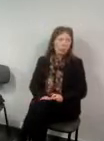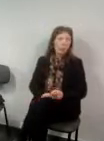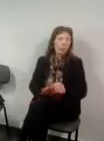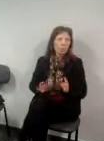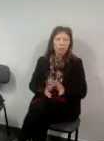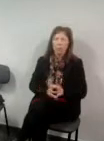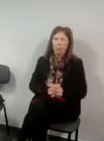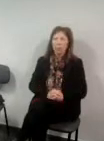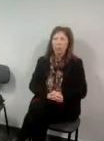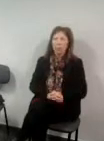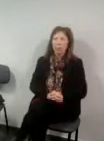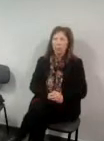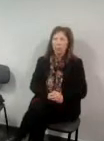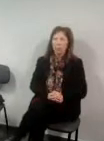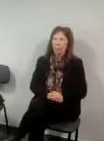Eu mesmo tenho isso comigo,